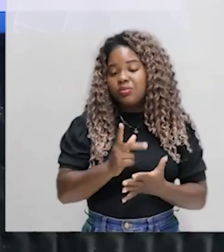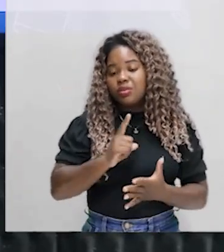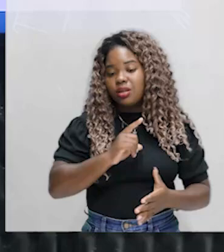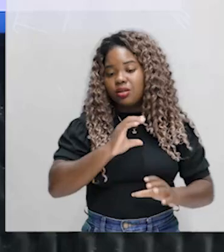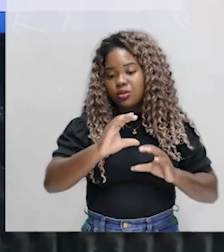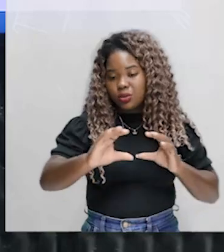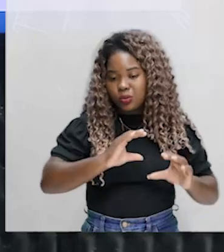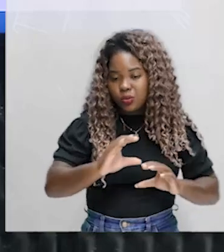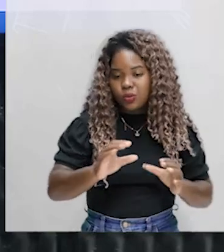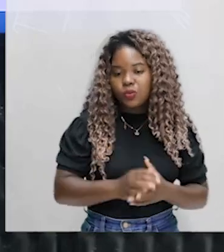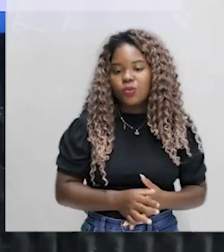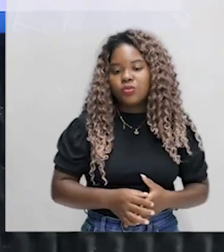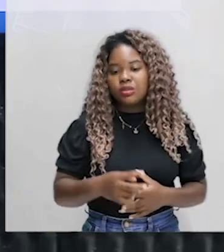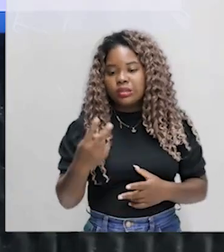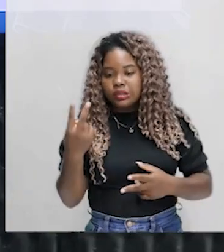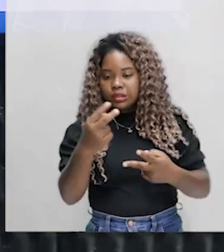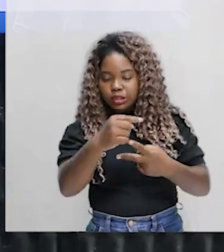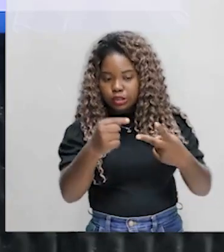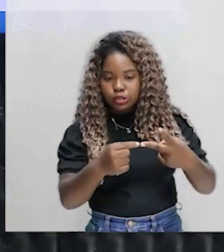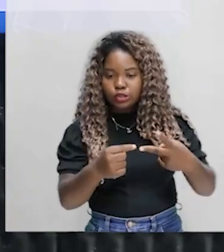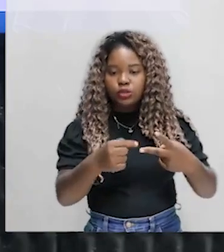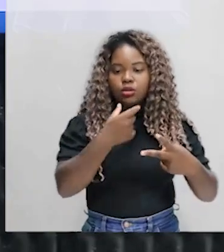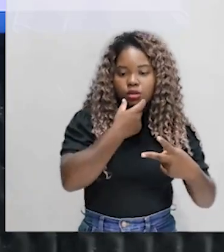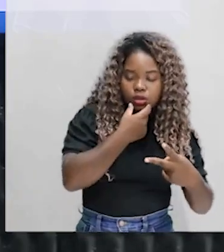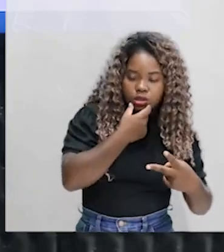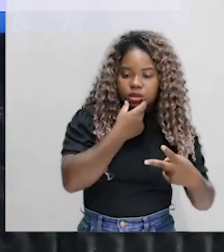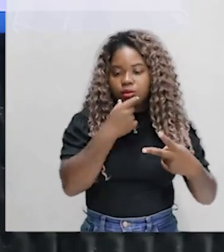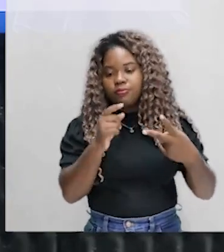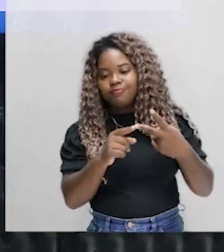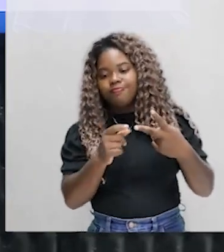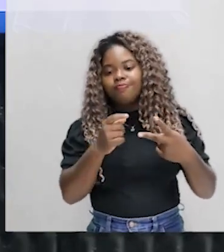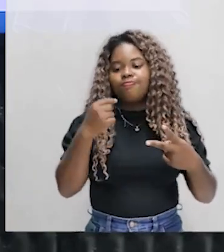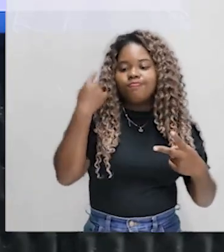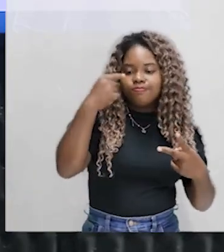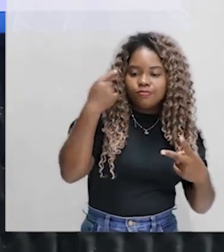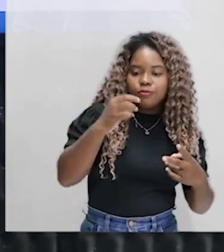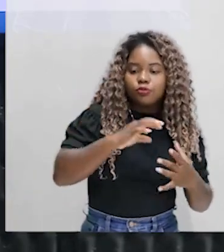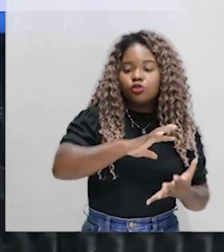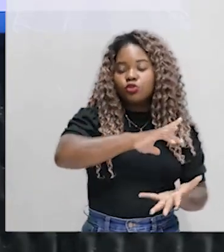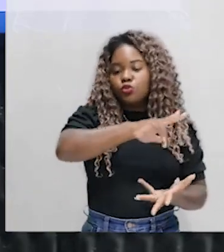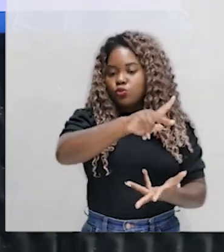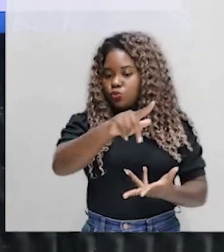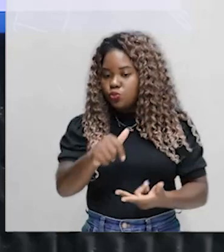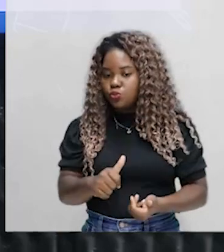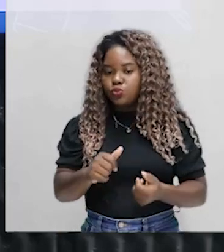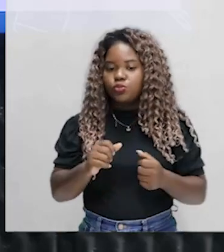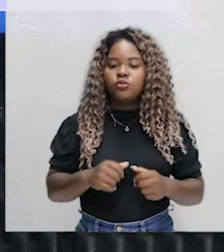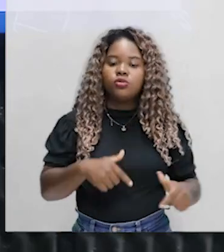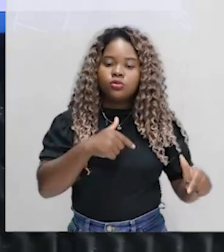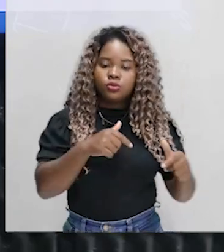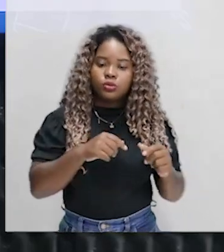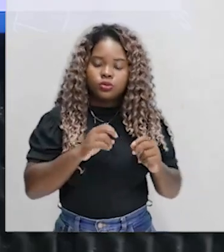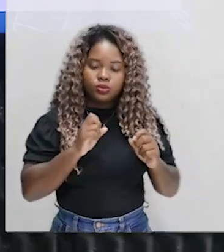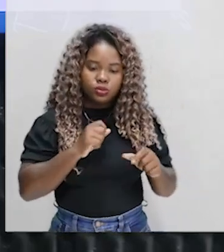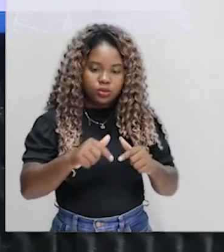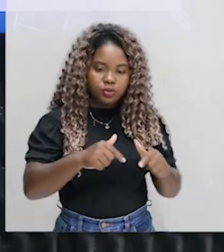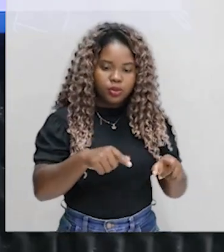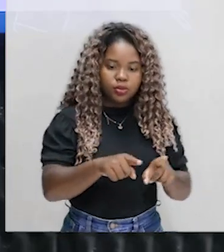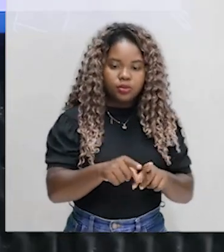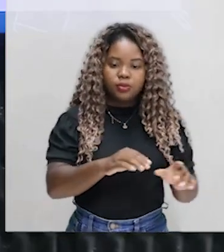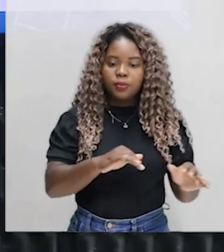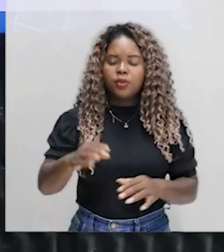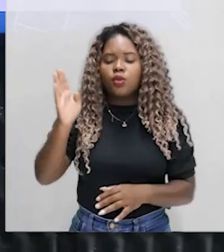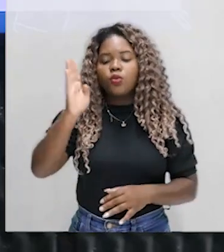comunicação desses 2 idiomas, o inglês e o espanhol, no mundo todo, no mundo dos negócios.